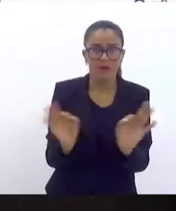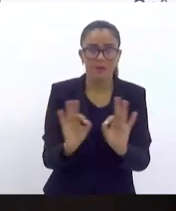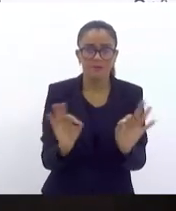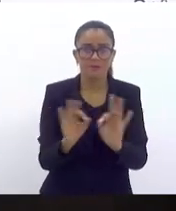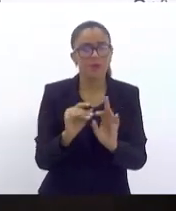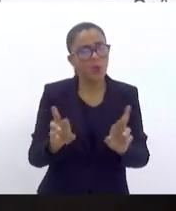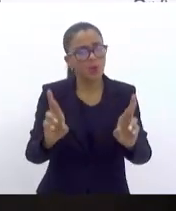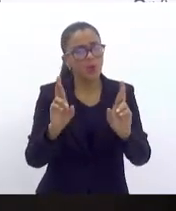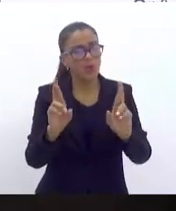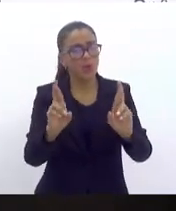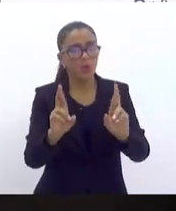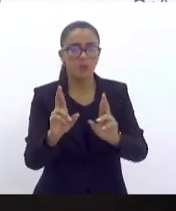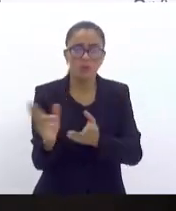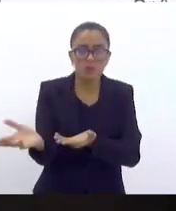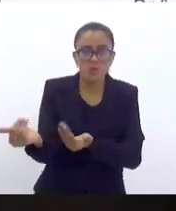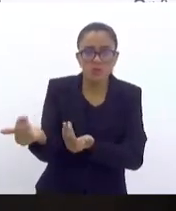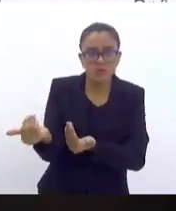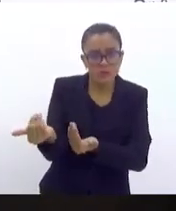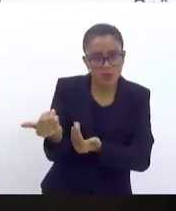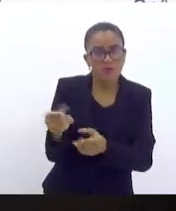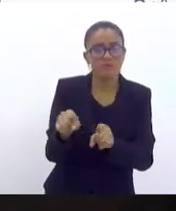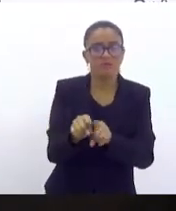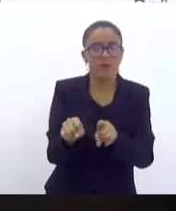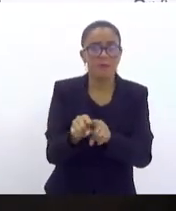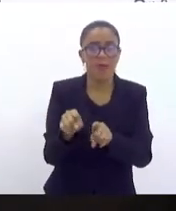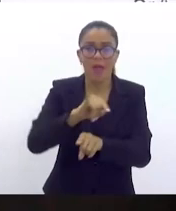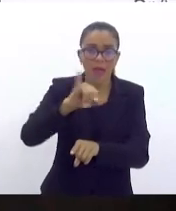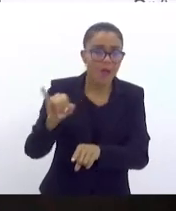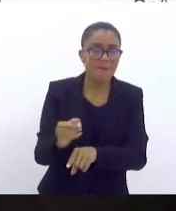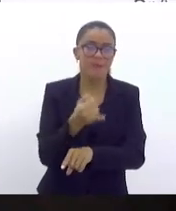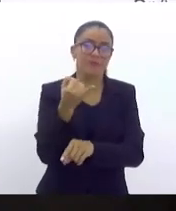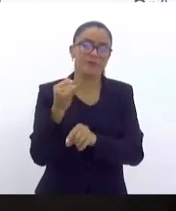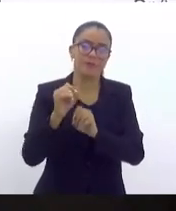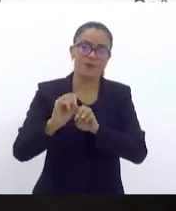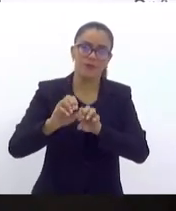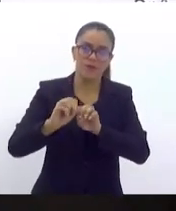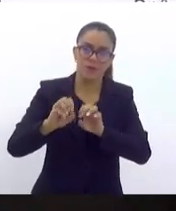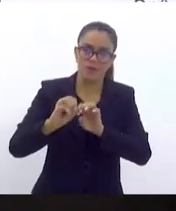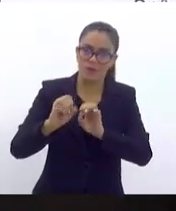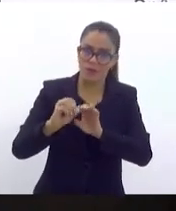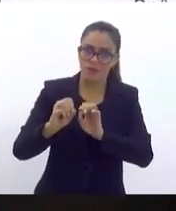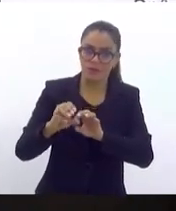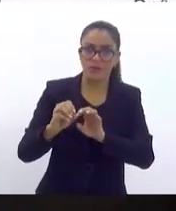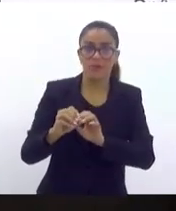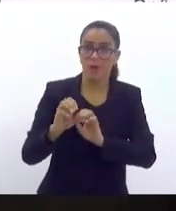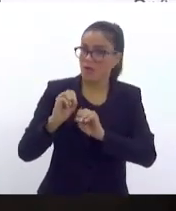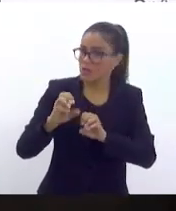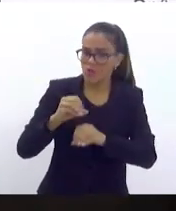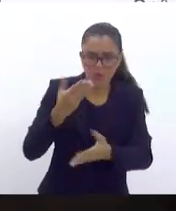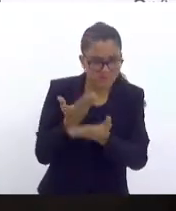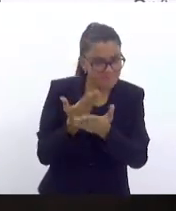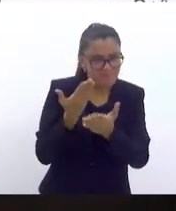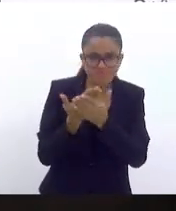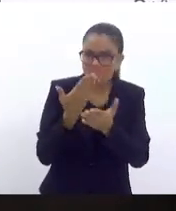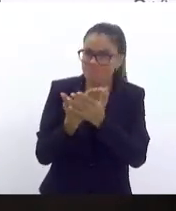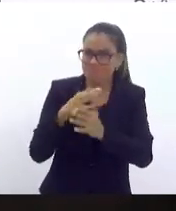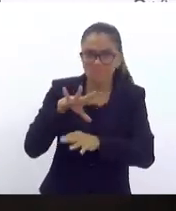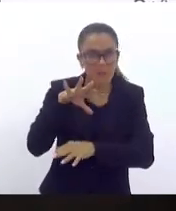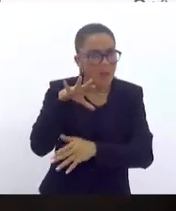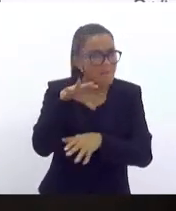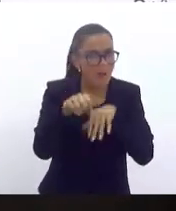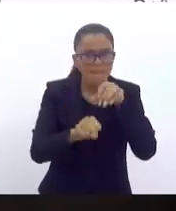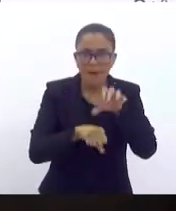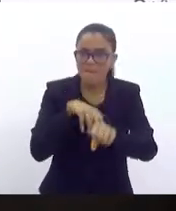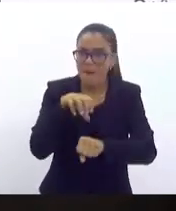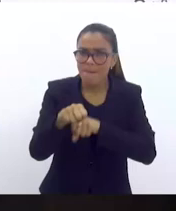para que os jovens façam da educação a educação que chegar até você cai dentro e